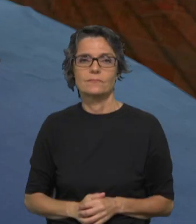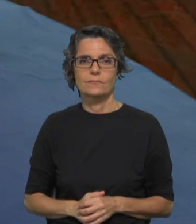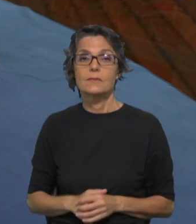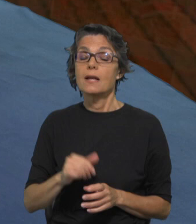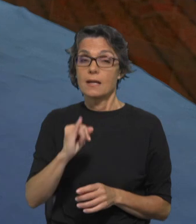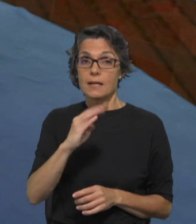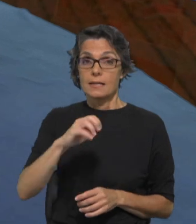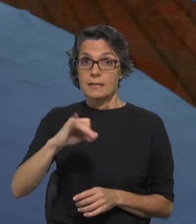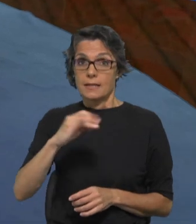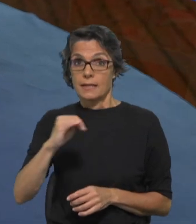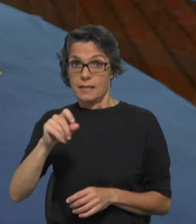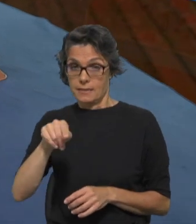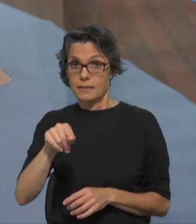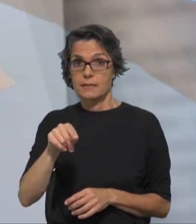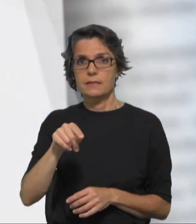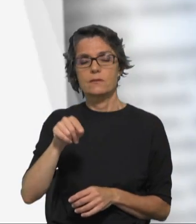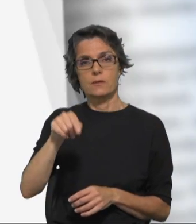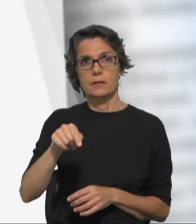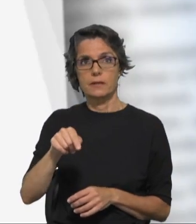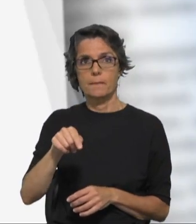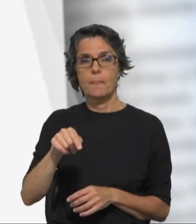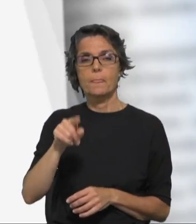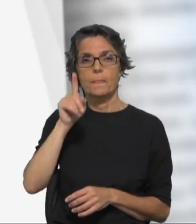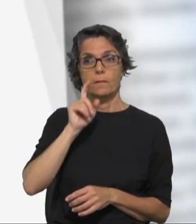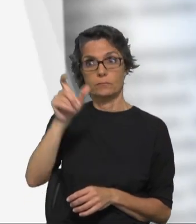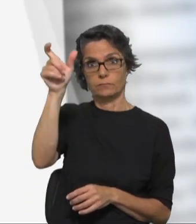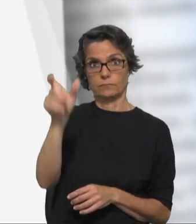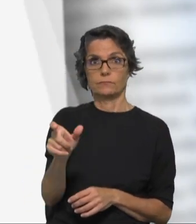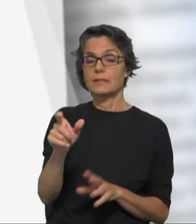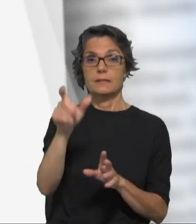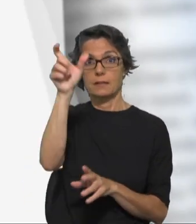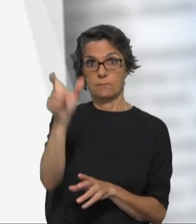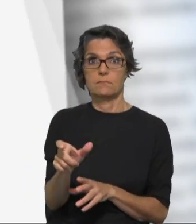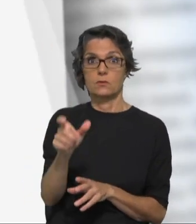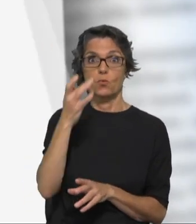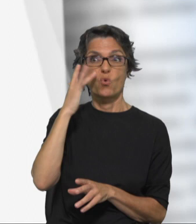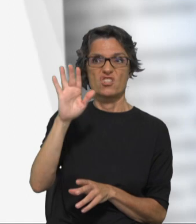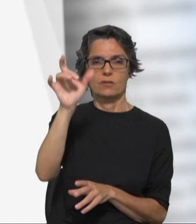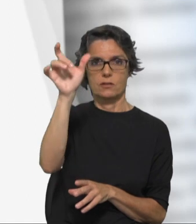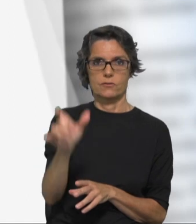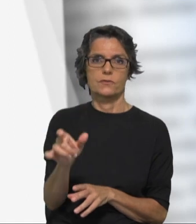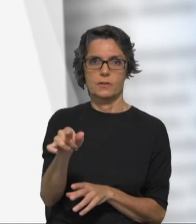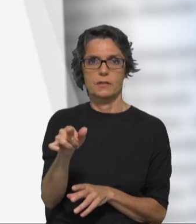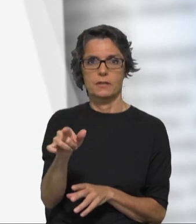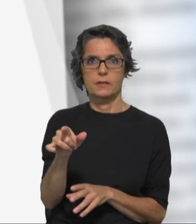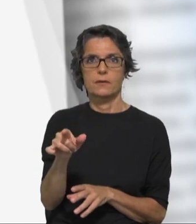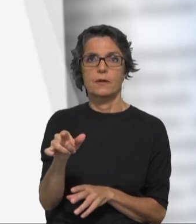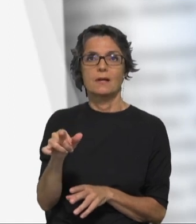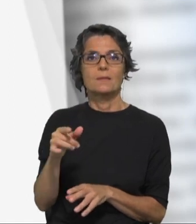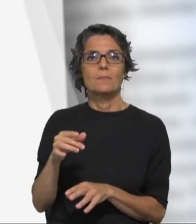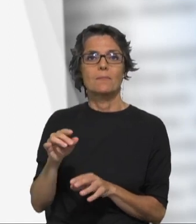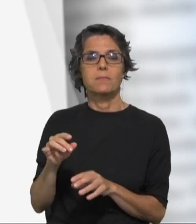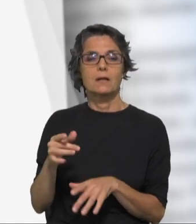Isaías. É aí que surge esta figura dos estrangeiros, não é? Exatamente. Também eles não ficam excluídos. Não